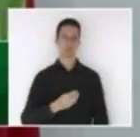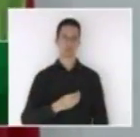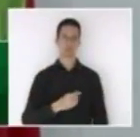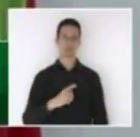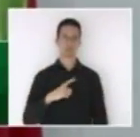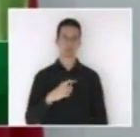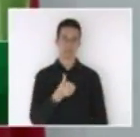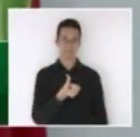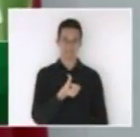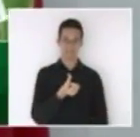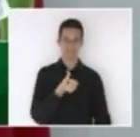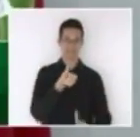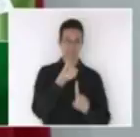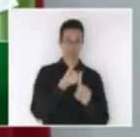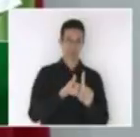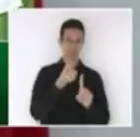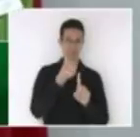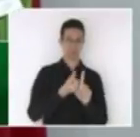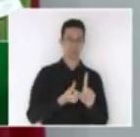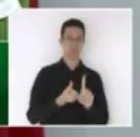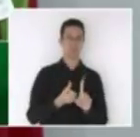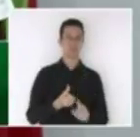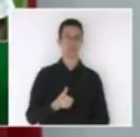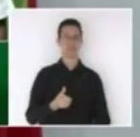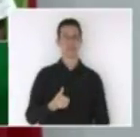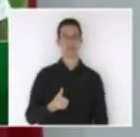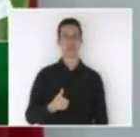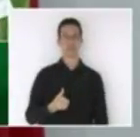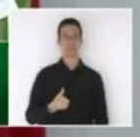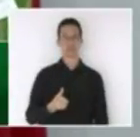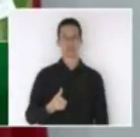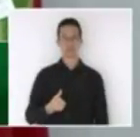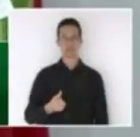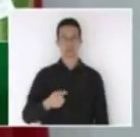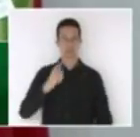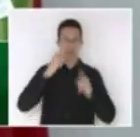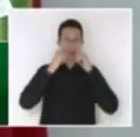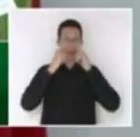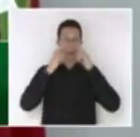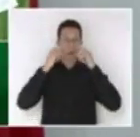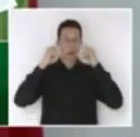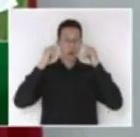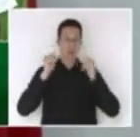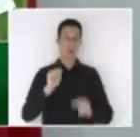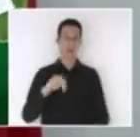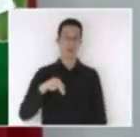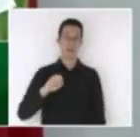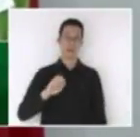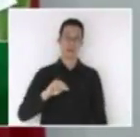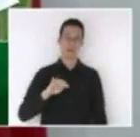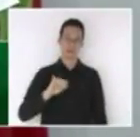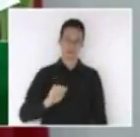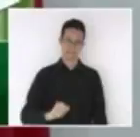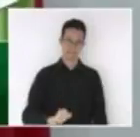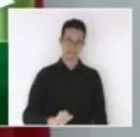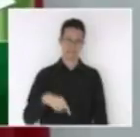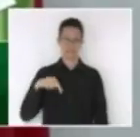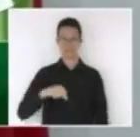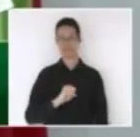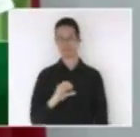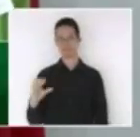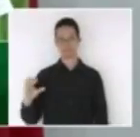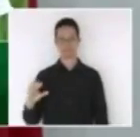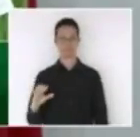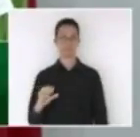de anemia e mormo, e Santa Catarina ainda está nos 60 dias. Sabemos que